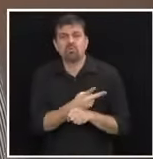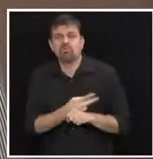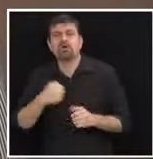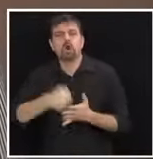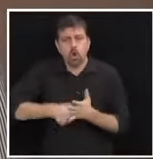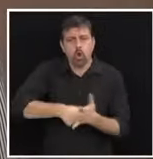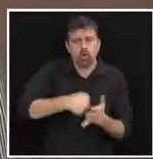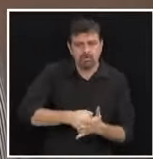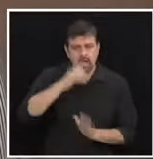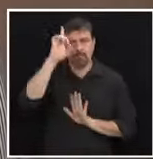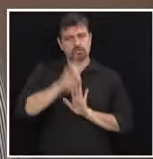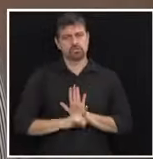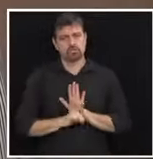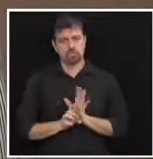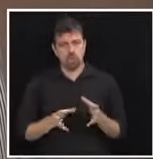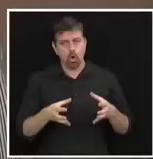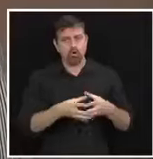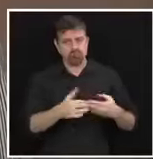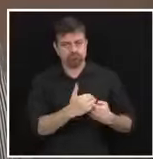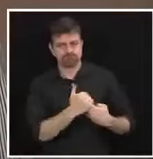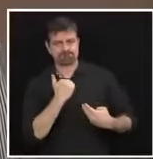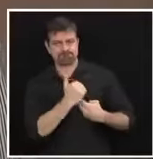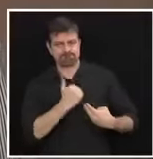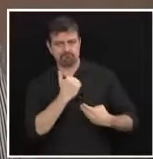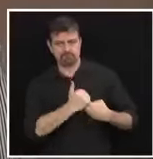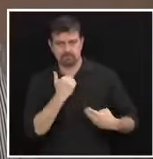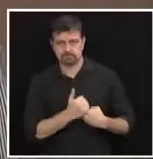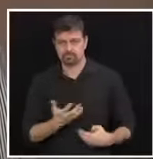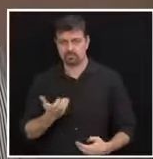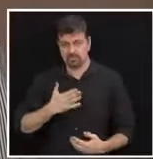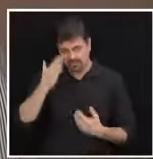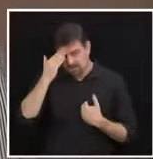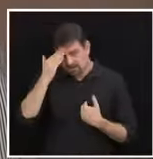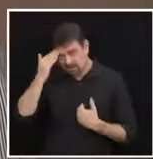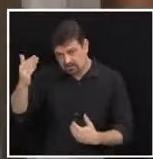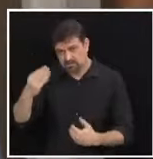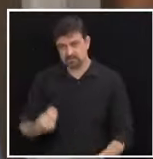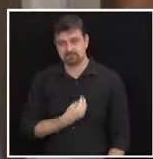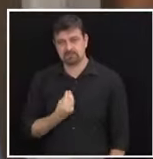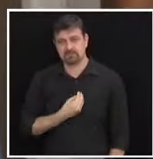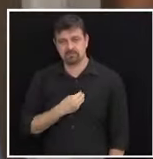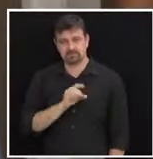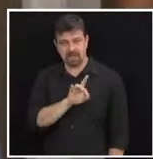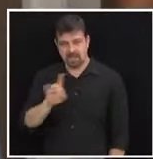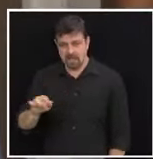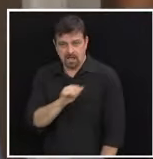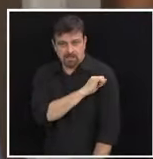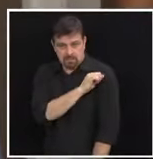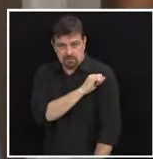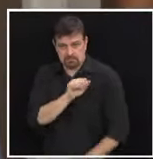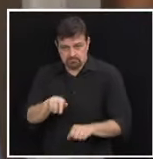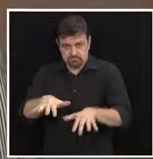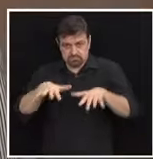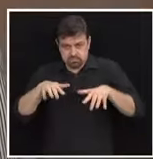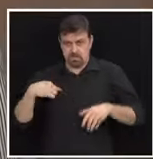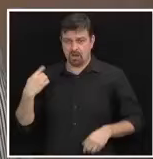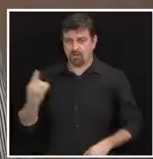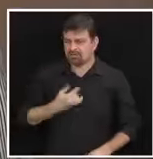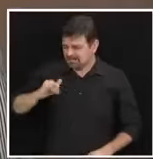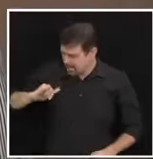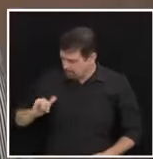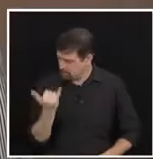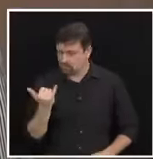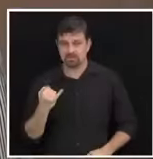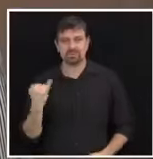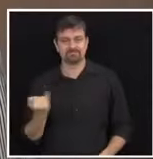órgão aí que possa orientar. Tá bom? E quero agradecer a presença de vocês, agradecer a oportunidade. Para nós é muito